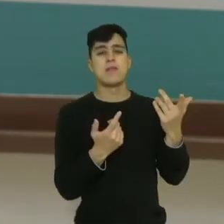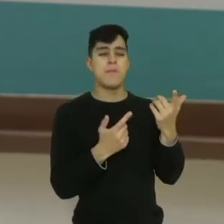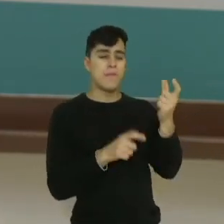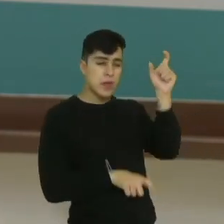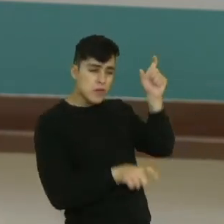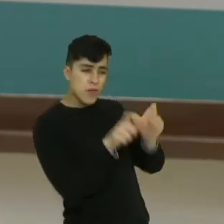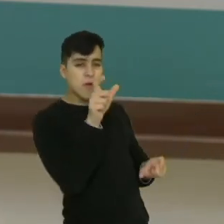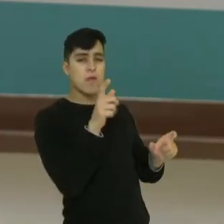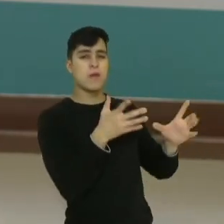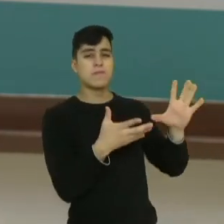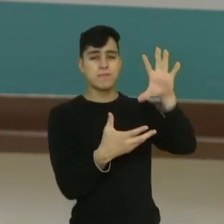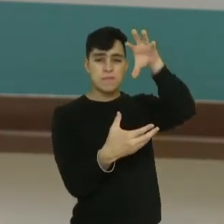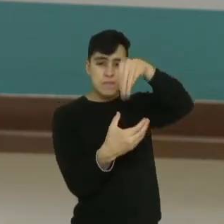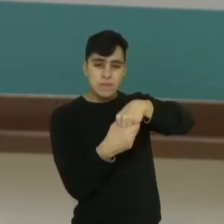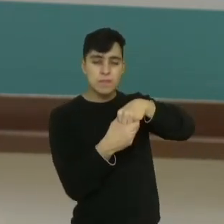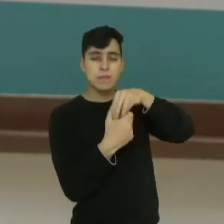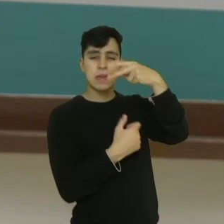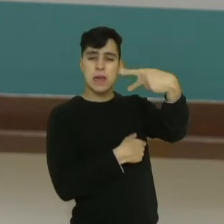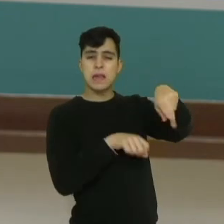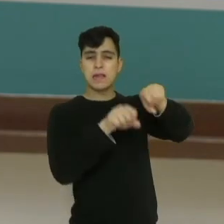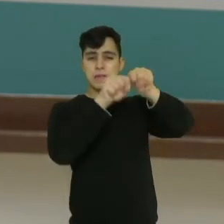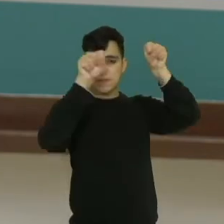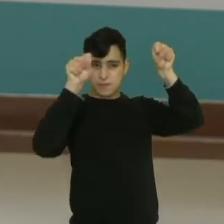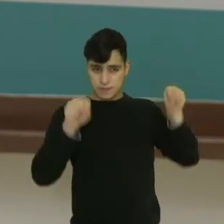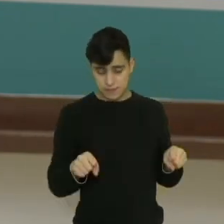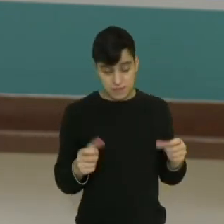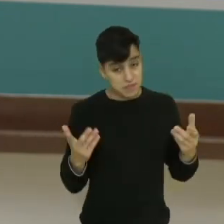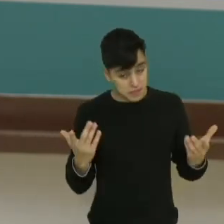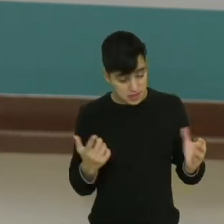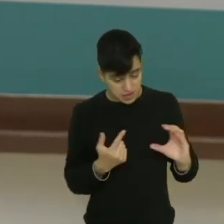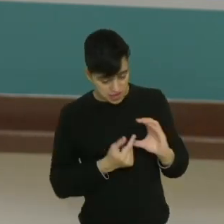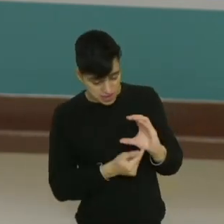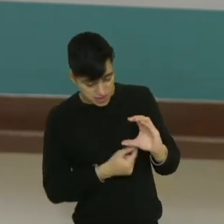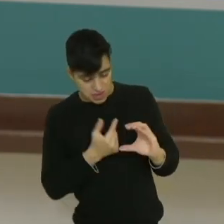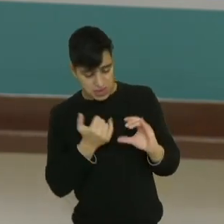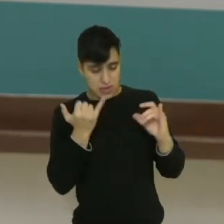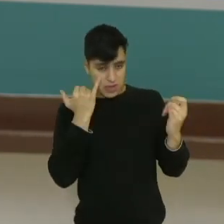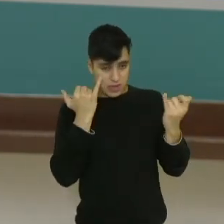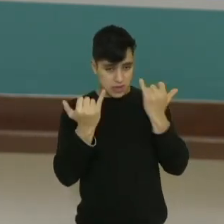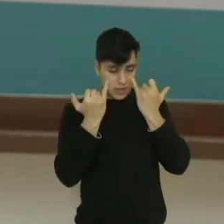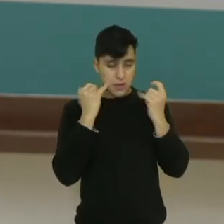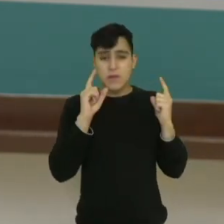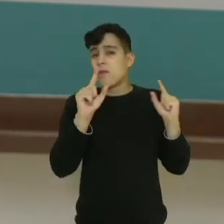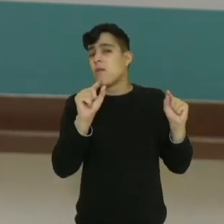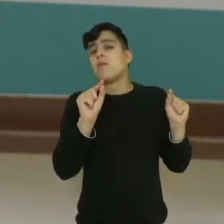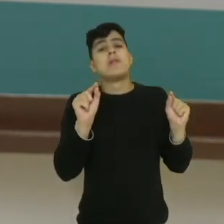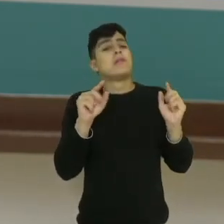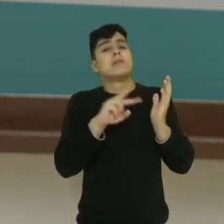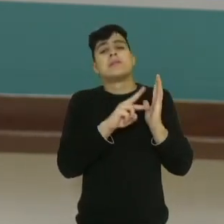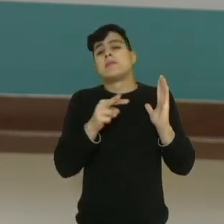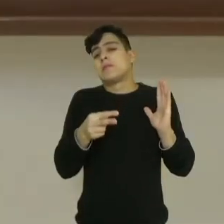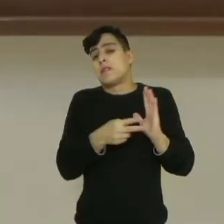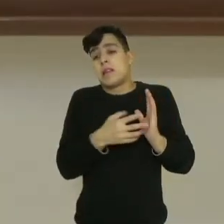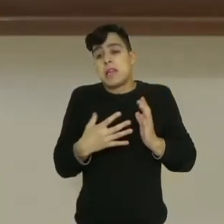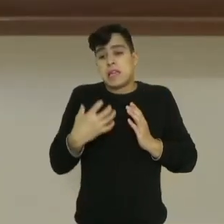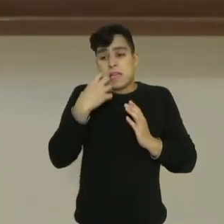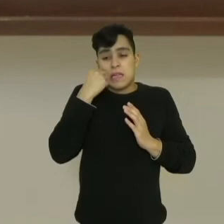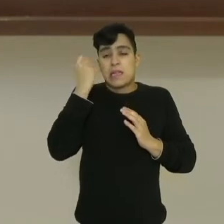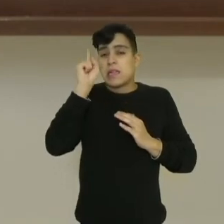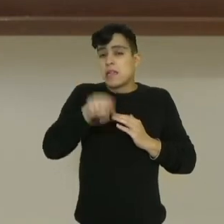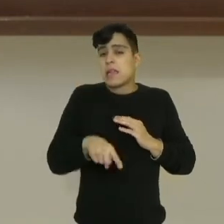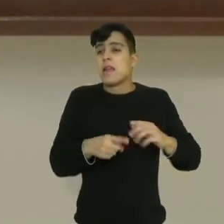pessoas dentro desse sistema. Então o capitalismo informacional, ele está no sentido de dizer que o ganho agora se dá